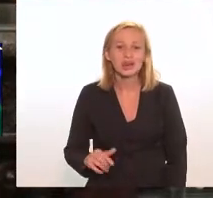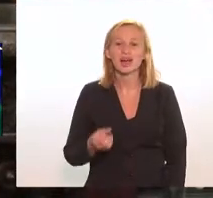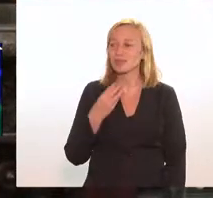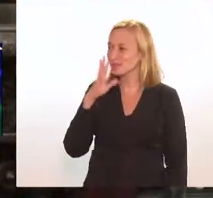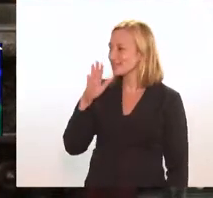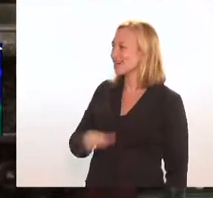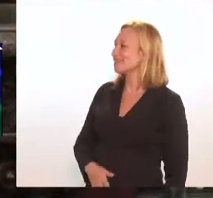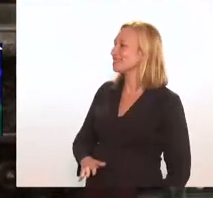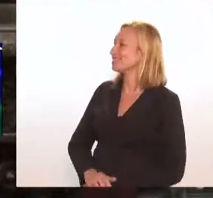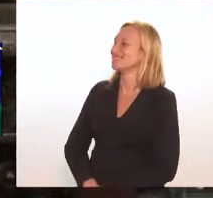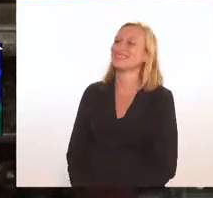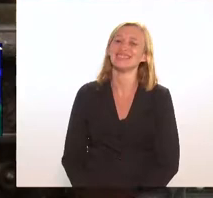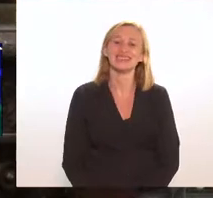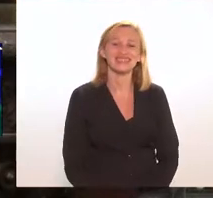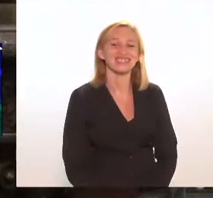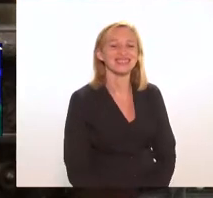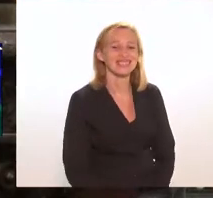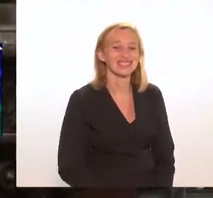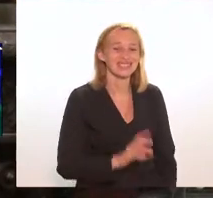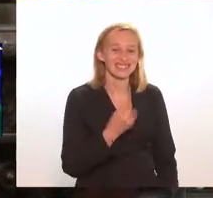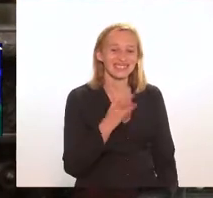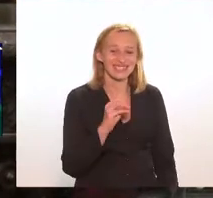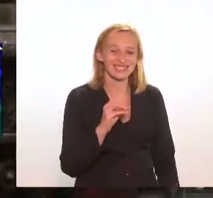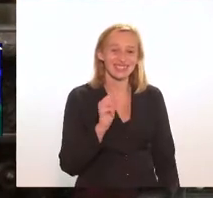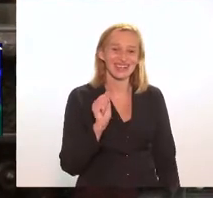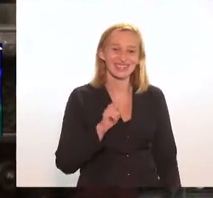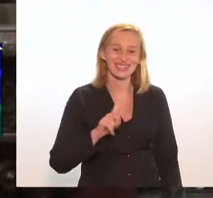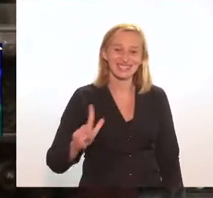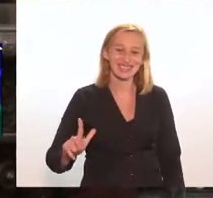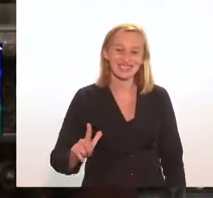tarde. Chiquinho da Mil.